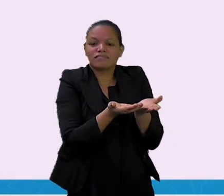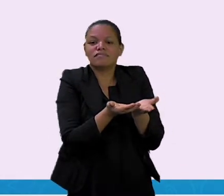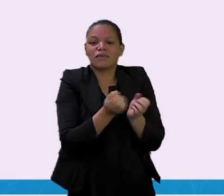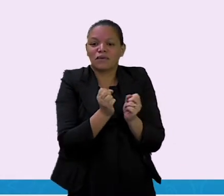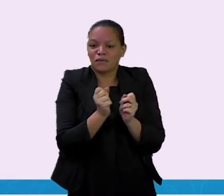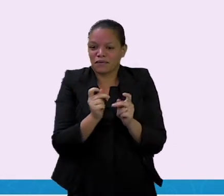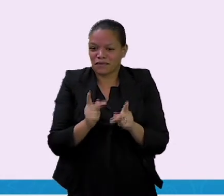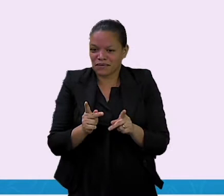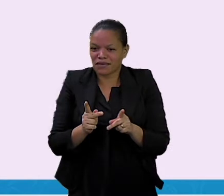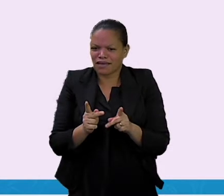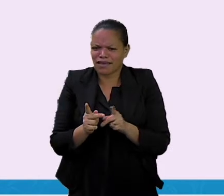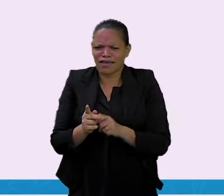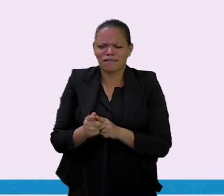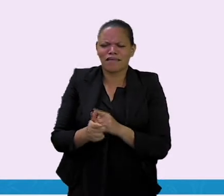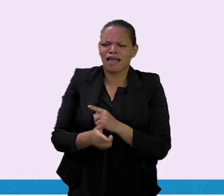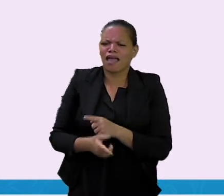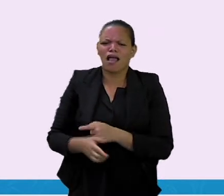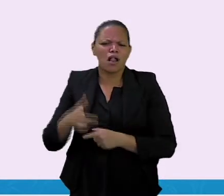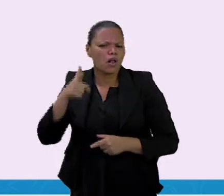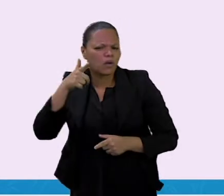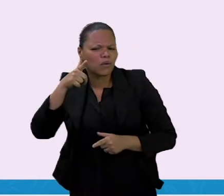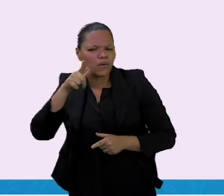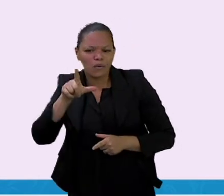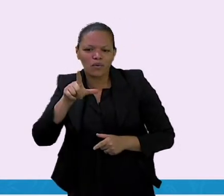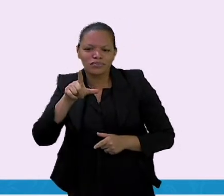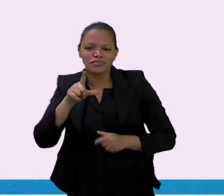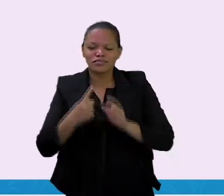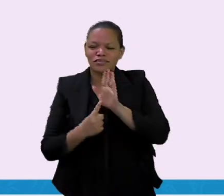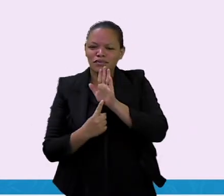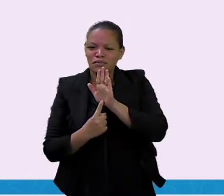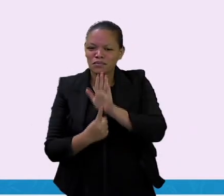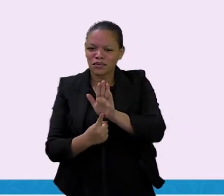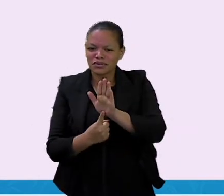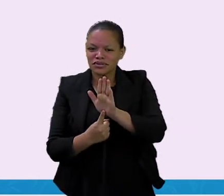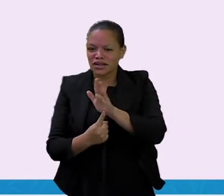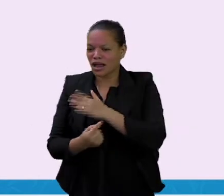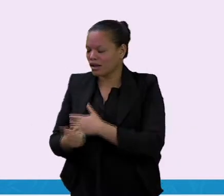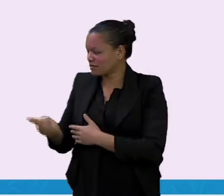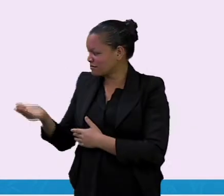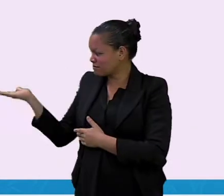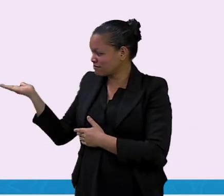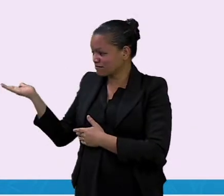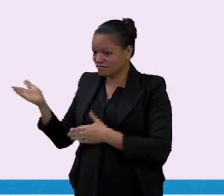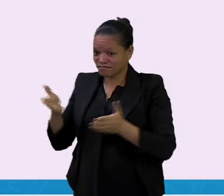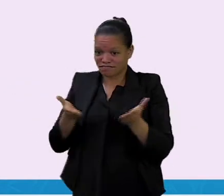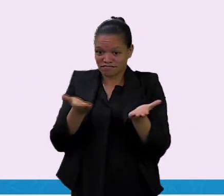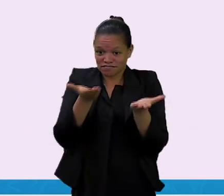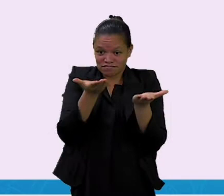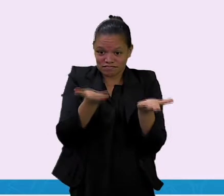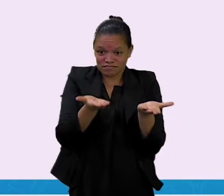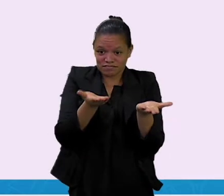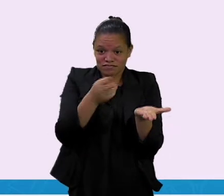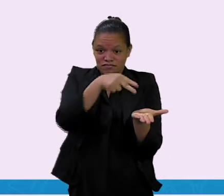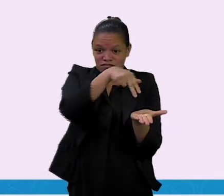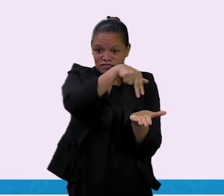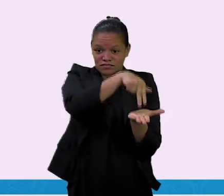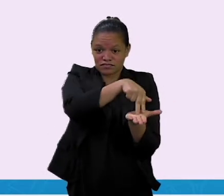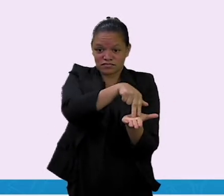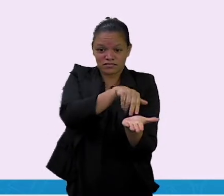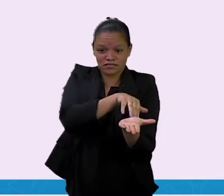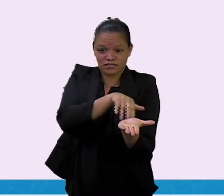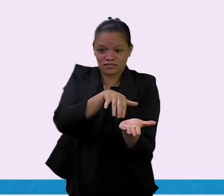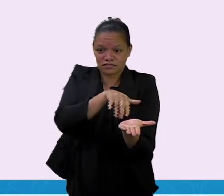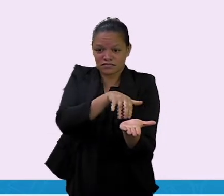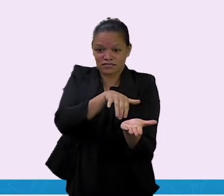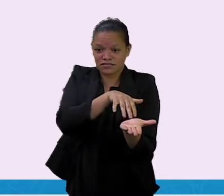ela consegue dar aqui para você, ó, no seu leitor, esse dado com o peso que você